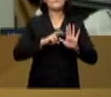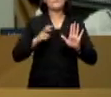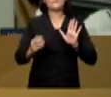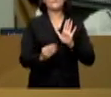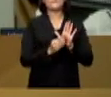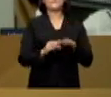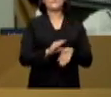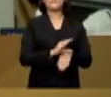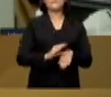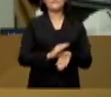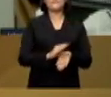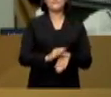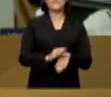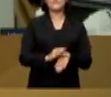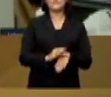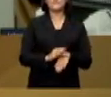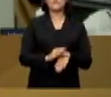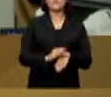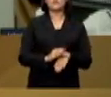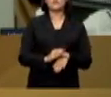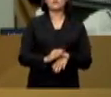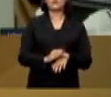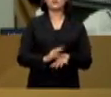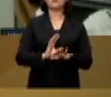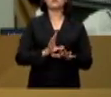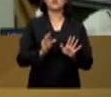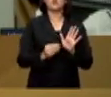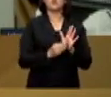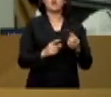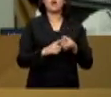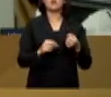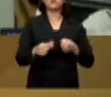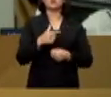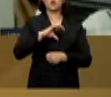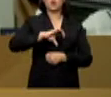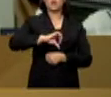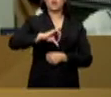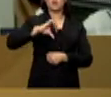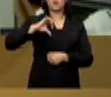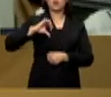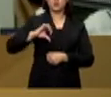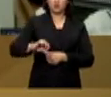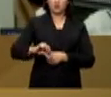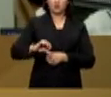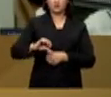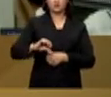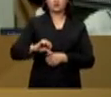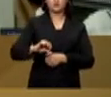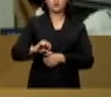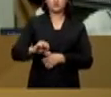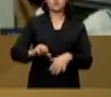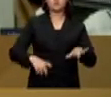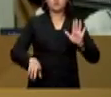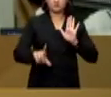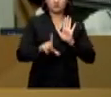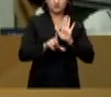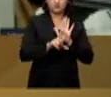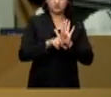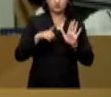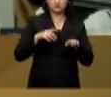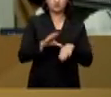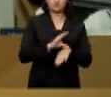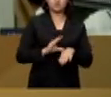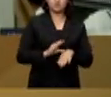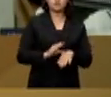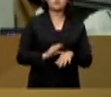constitucional acrescentou o artigo 99 ao ato das disposições constitucionais transitórias, por meio